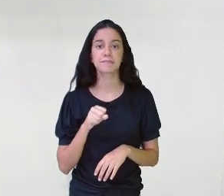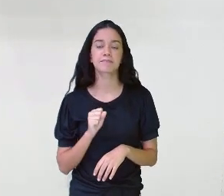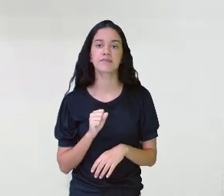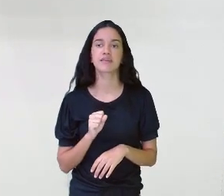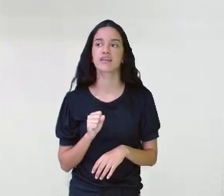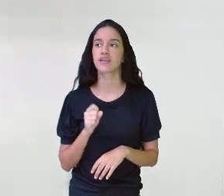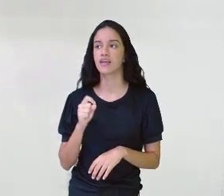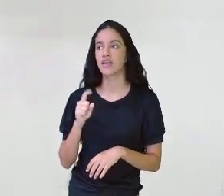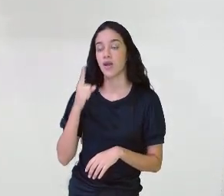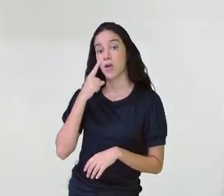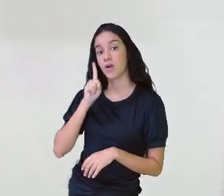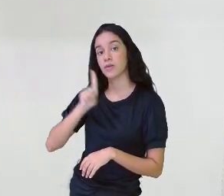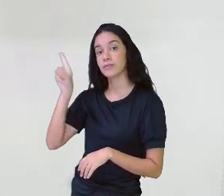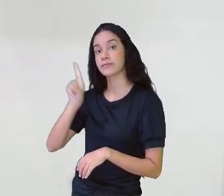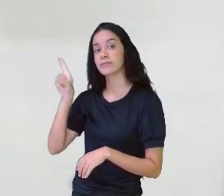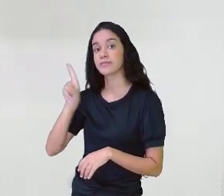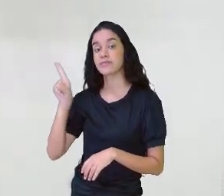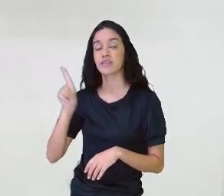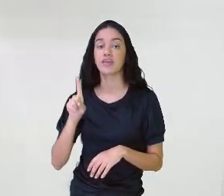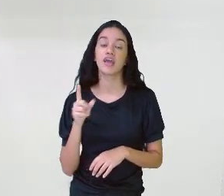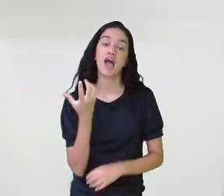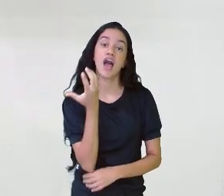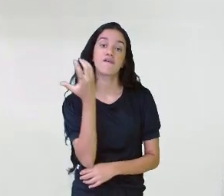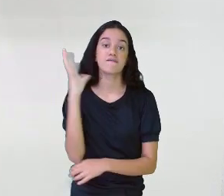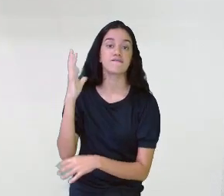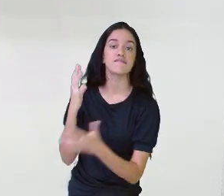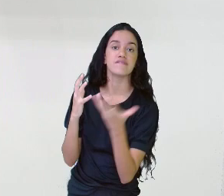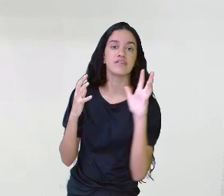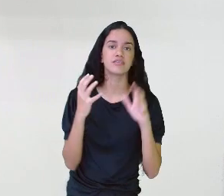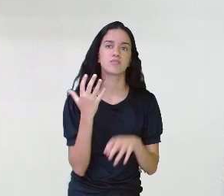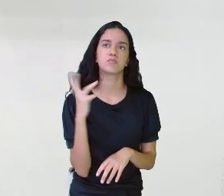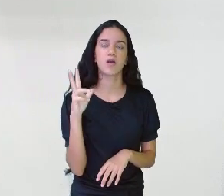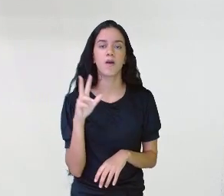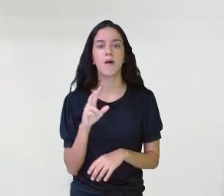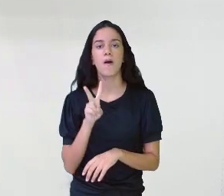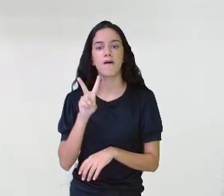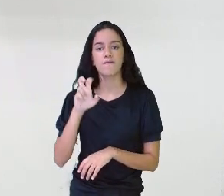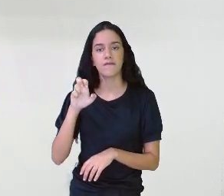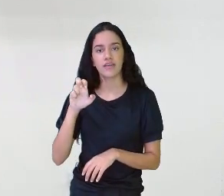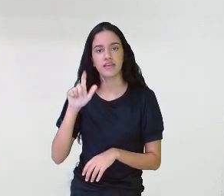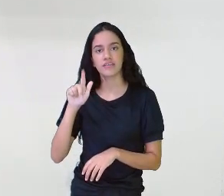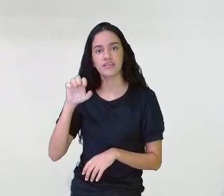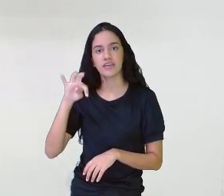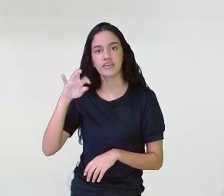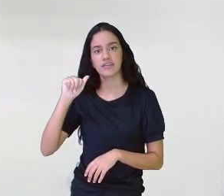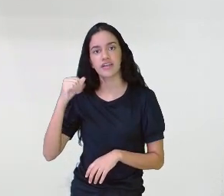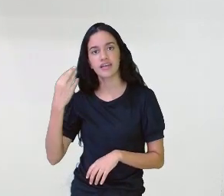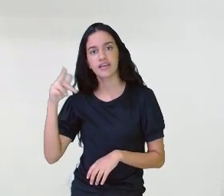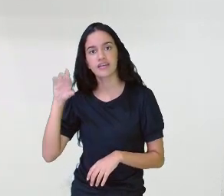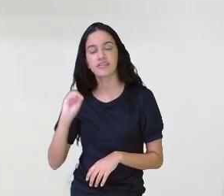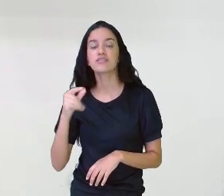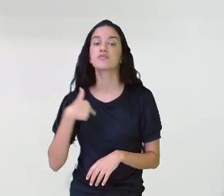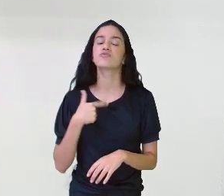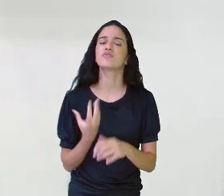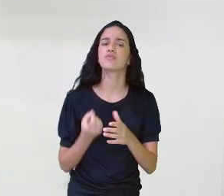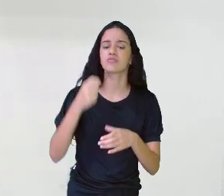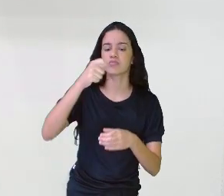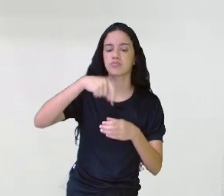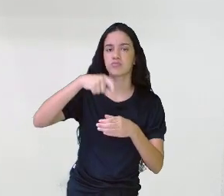Isso está diretamente ligado à vegetação também. Por exemplo, se você resolver